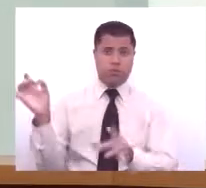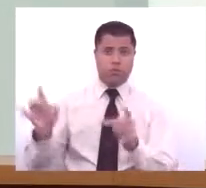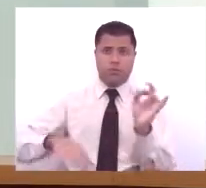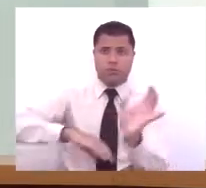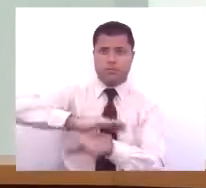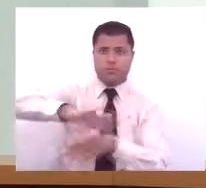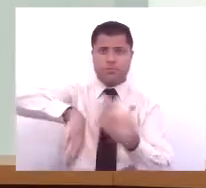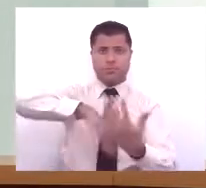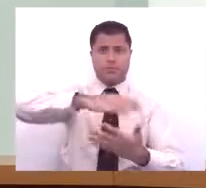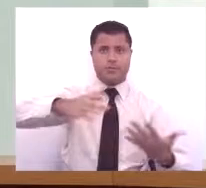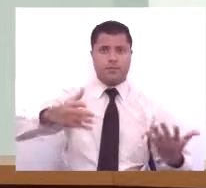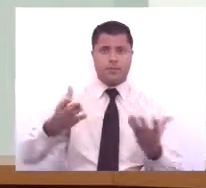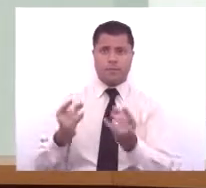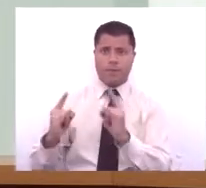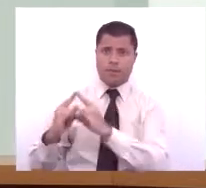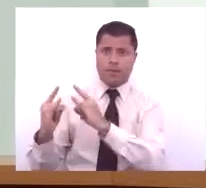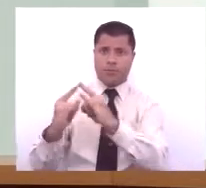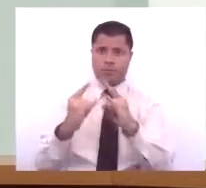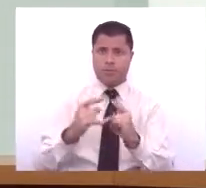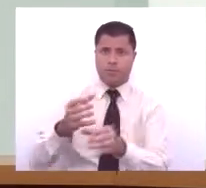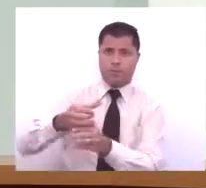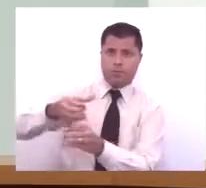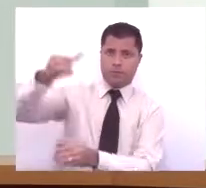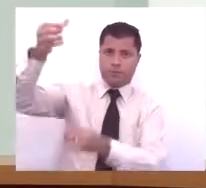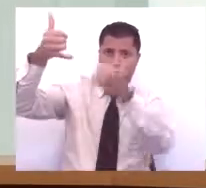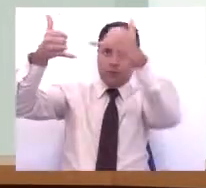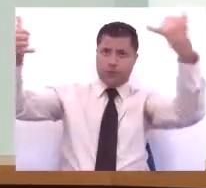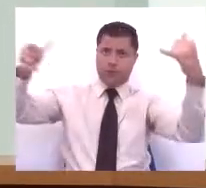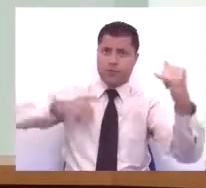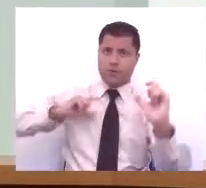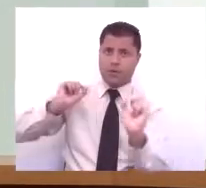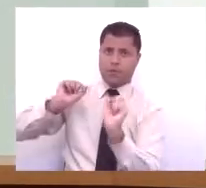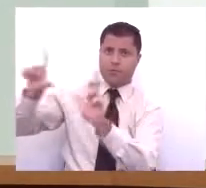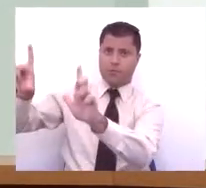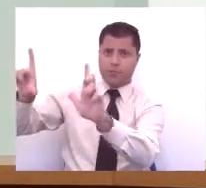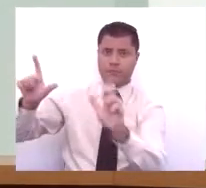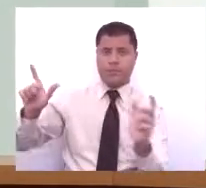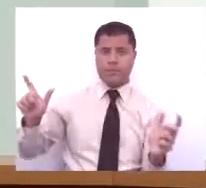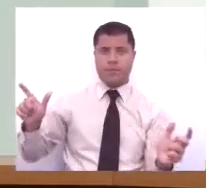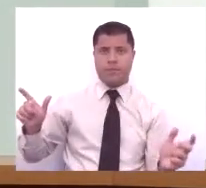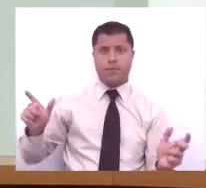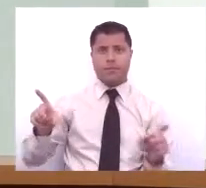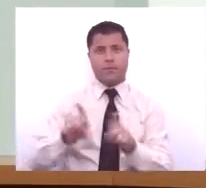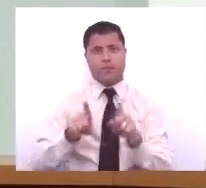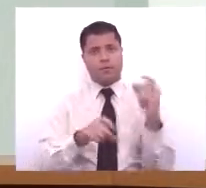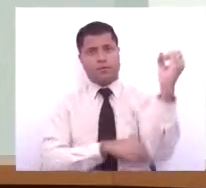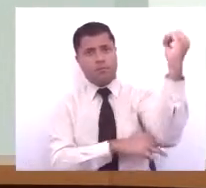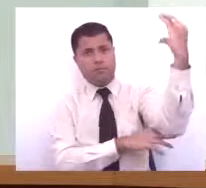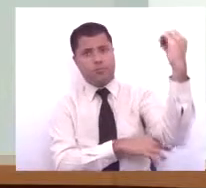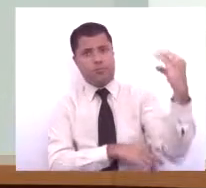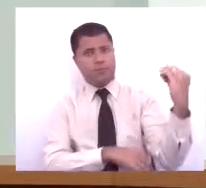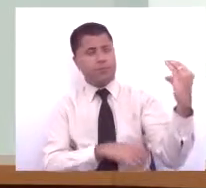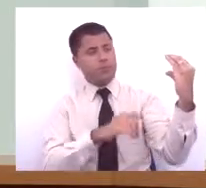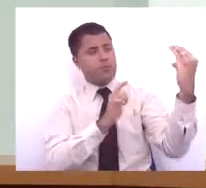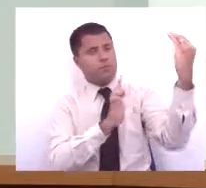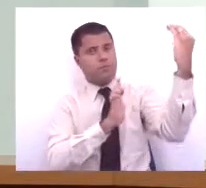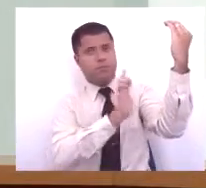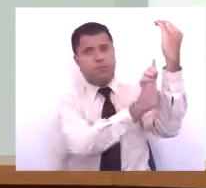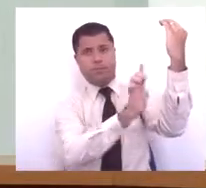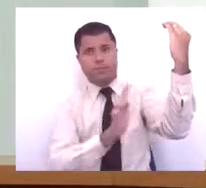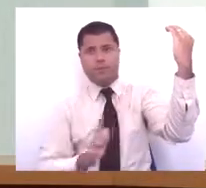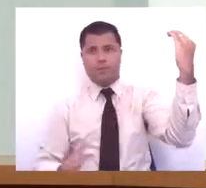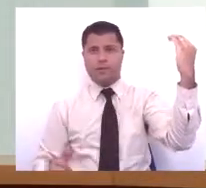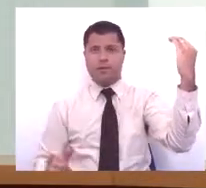com propaganda em poste, propaganda em poste de sinalização de trânsito, com propaganda em matas,